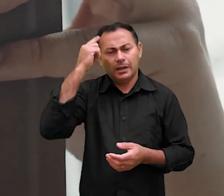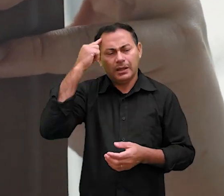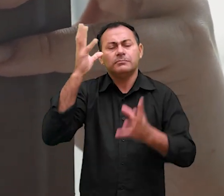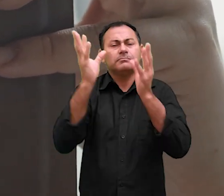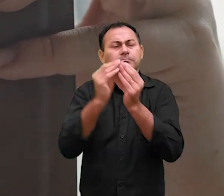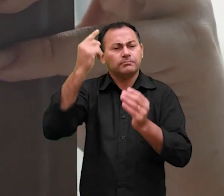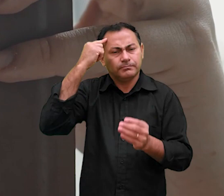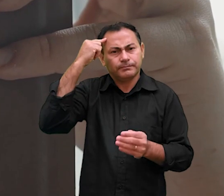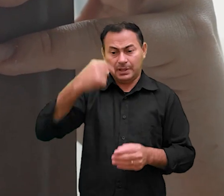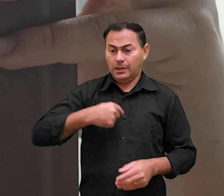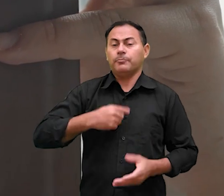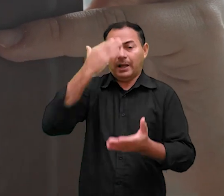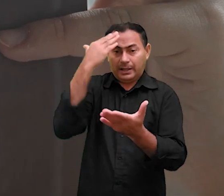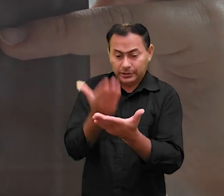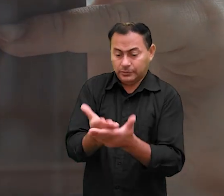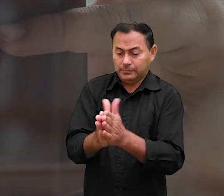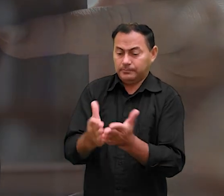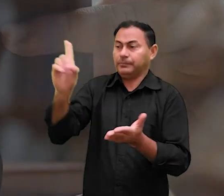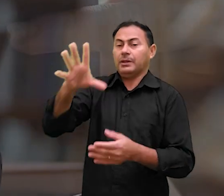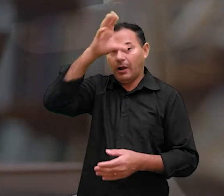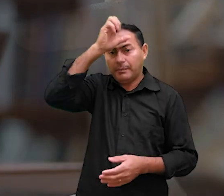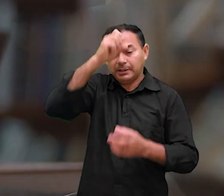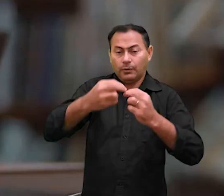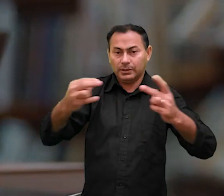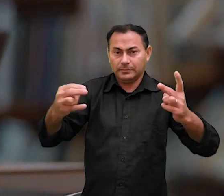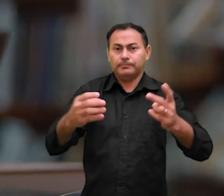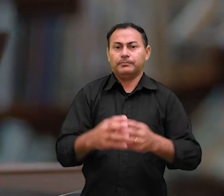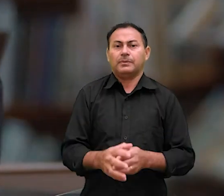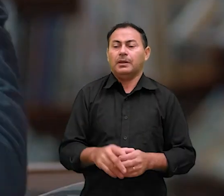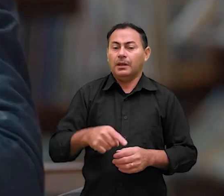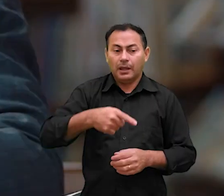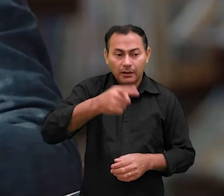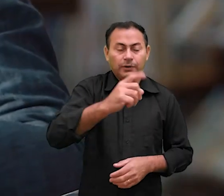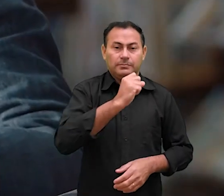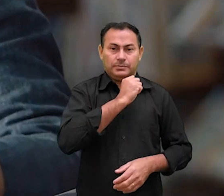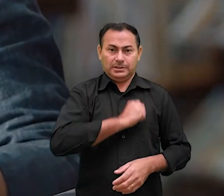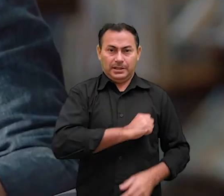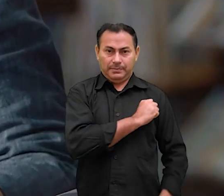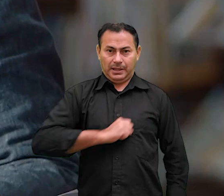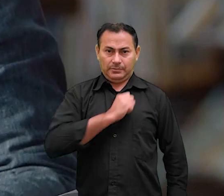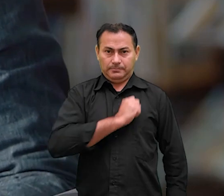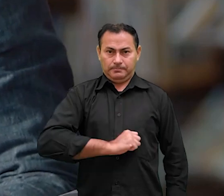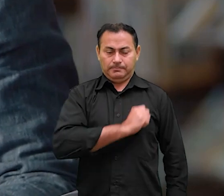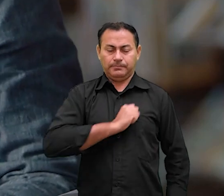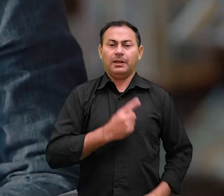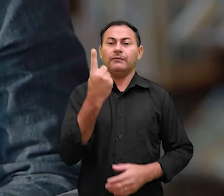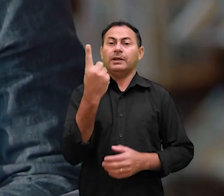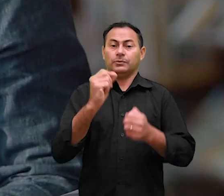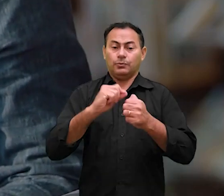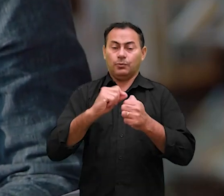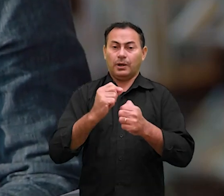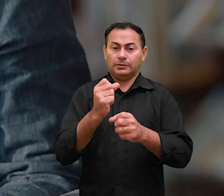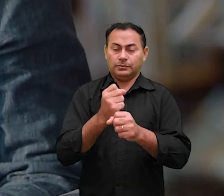chegou à seguinte conclusão: eu acredito na Bíblia e vou aprender algo dela. Ele foi para o seminário e completou um ano de estudos